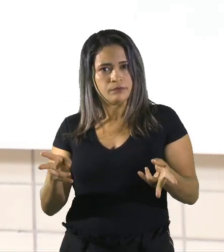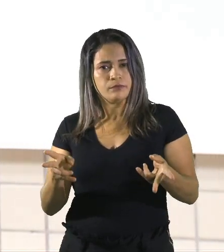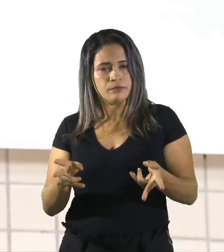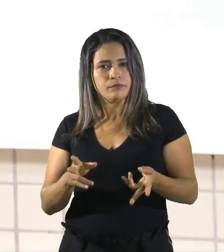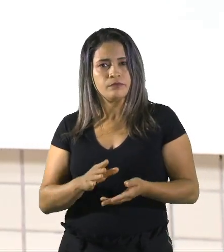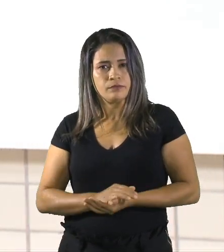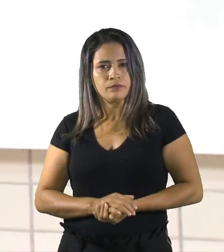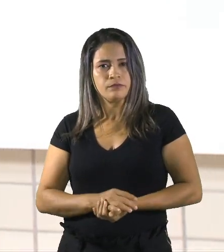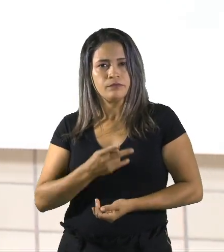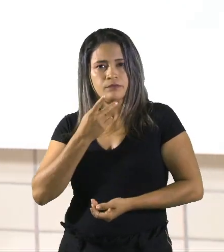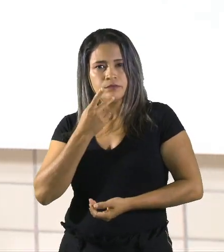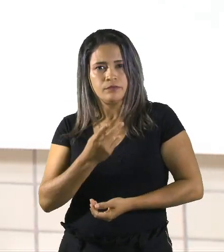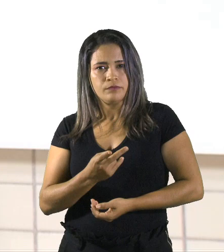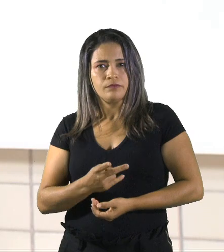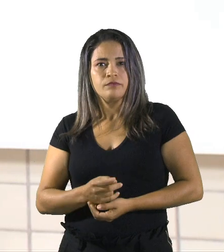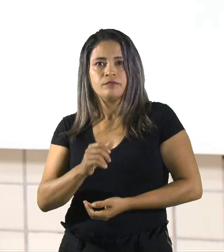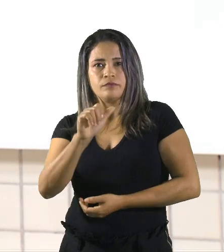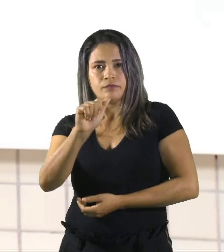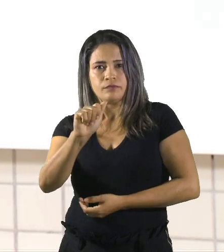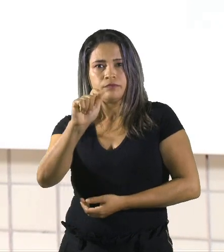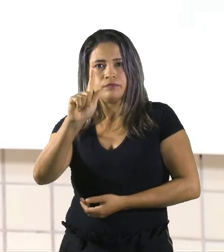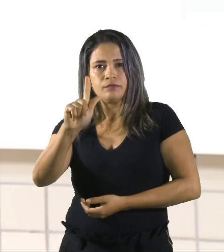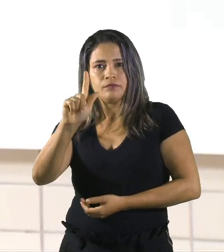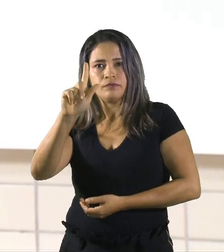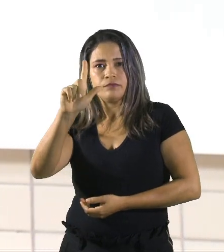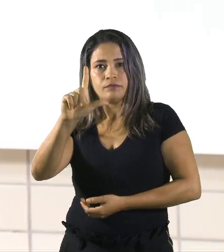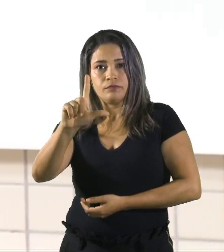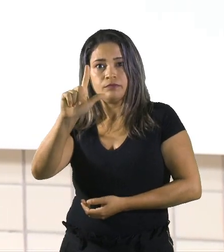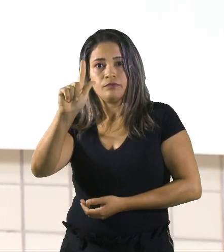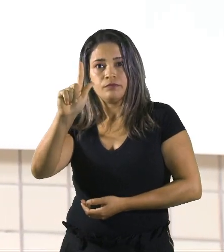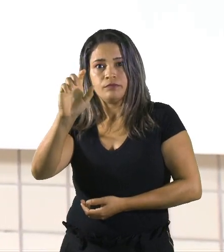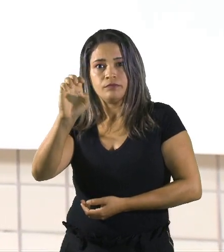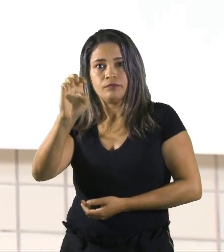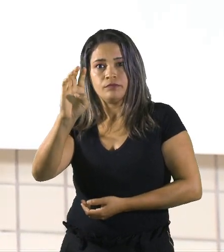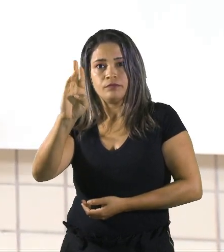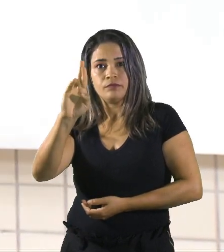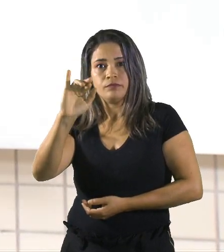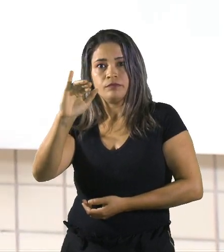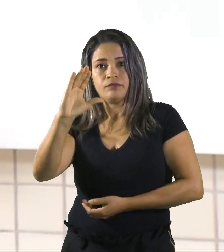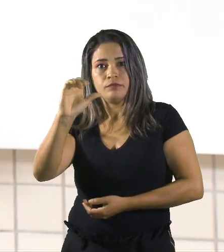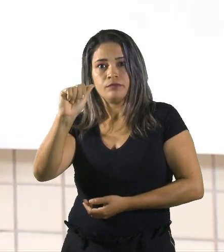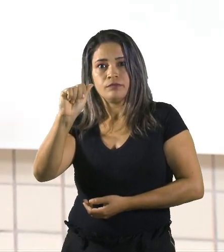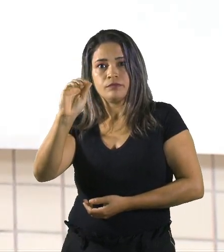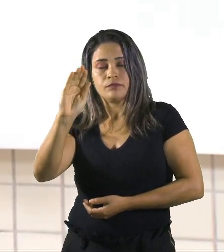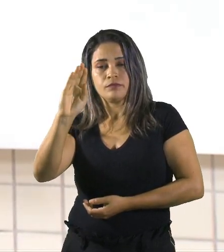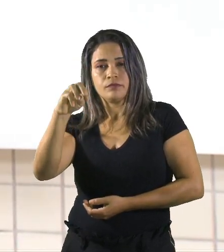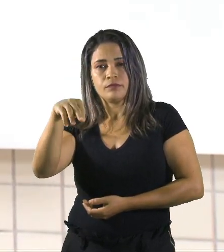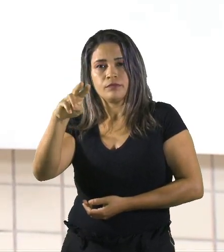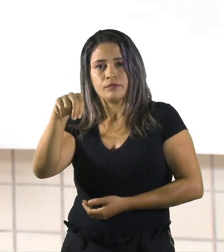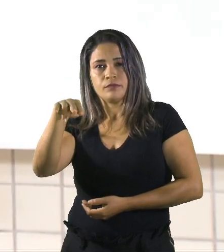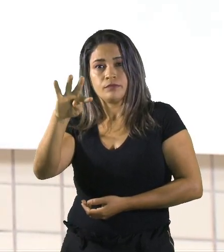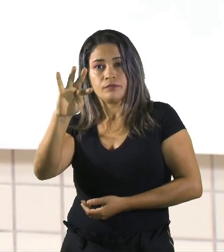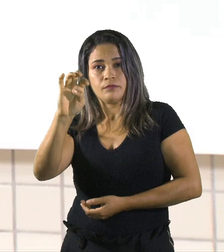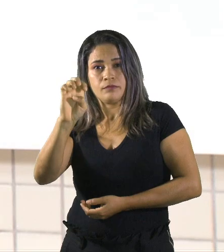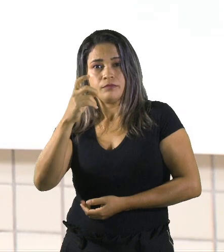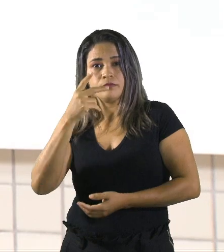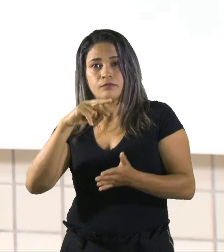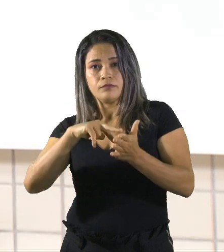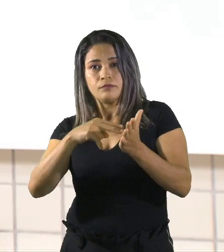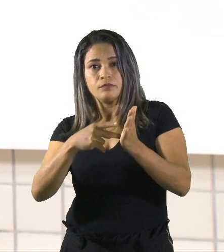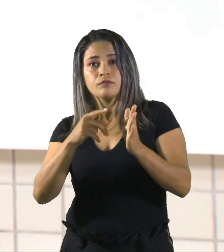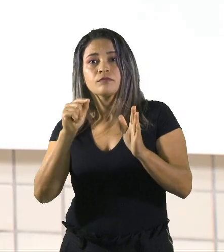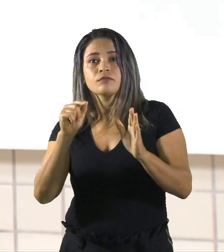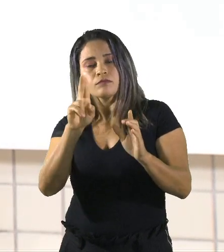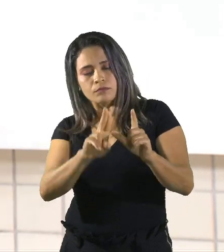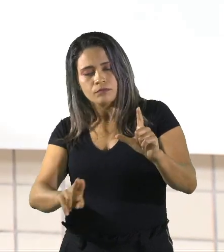trabalhar algebricamente, eu estou querendo dizer que eu estou empregando letras para representar